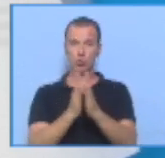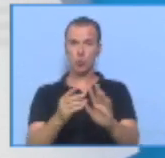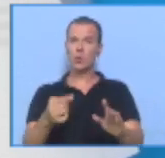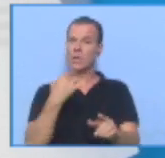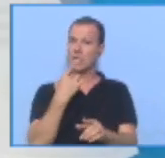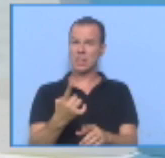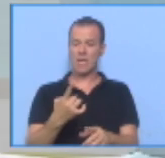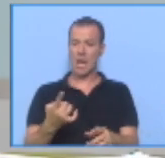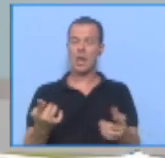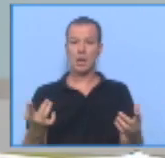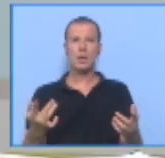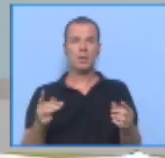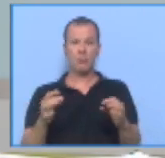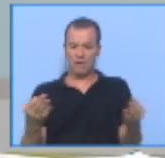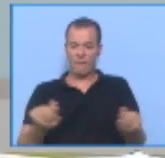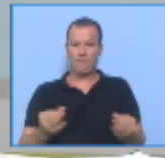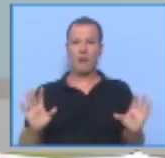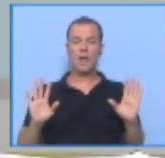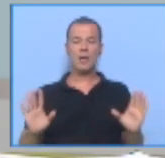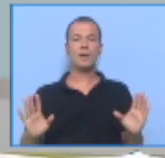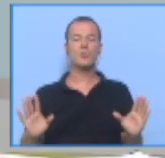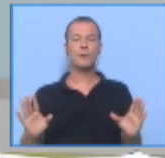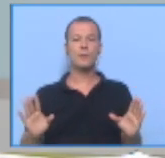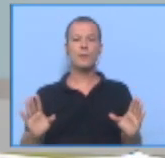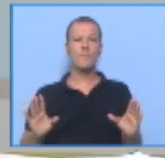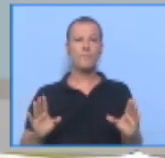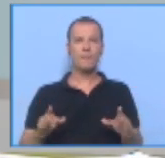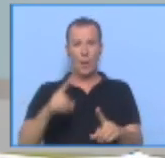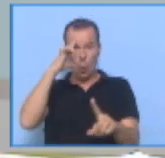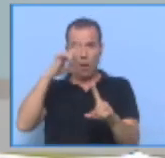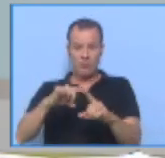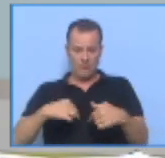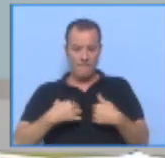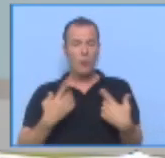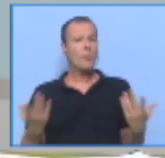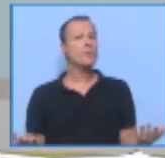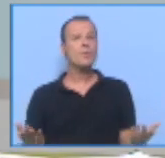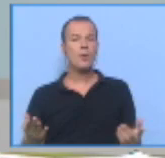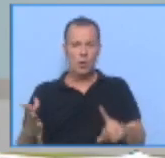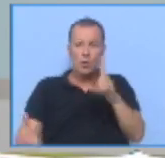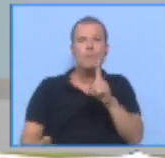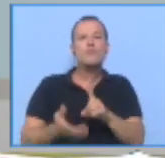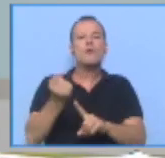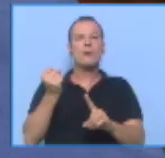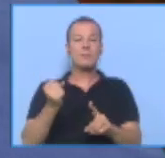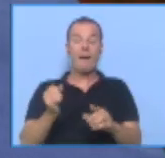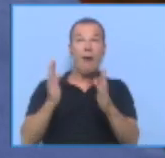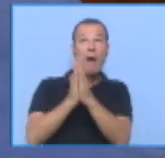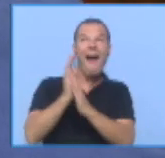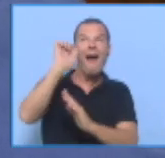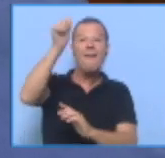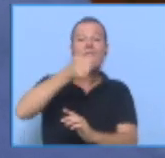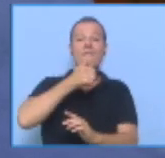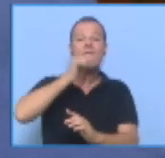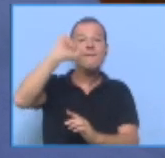presente qual era, de facto, a sua missão, concretizar aquilo que era a vontade de Deus